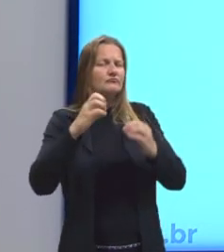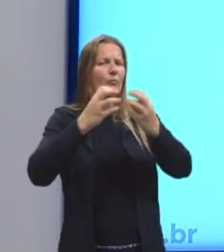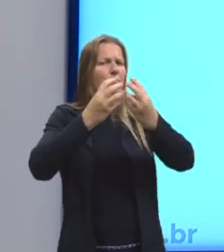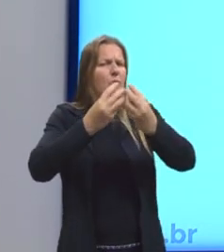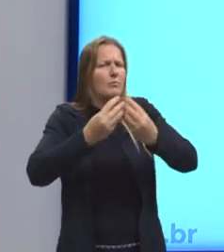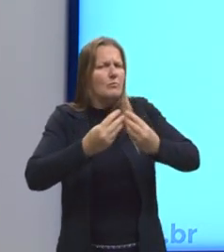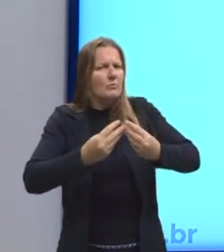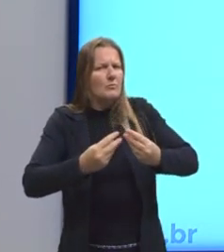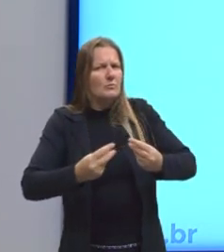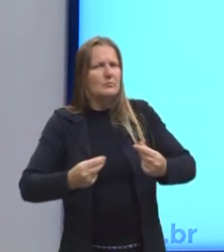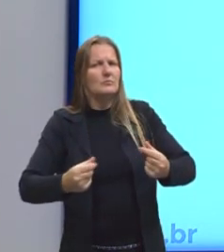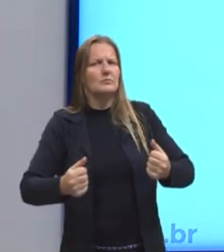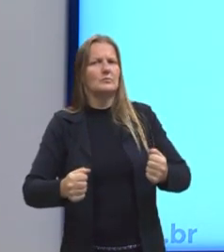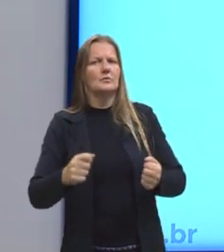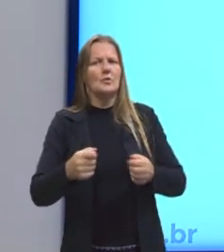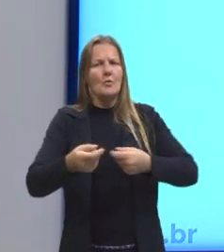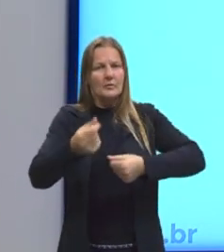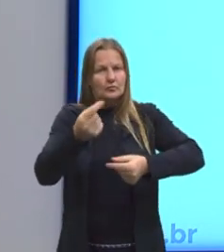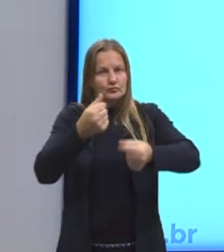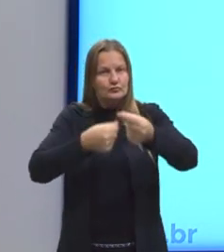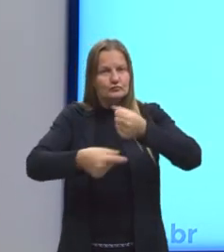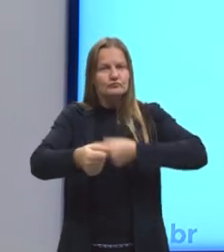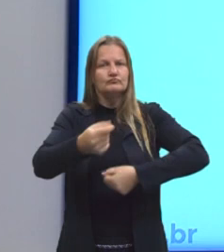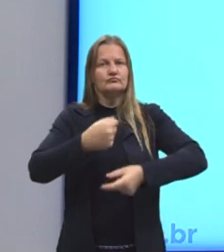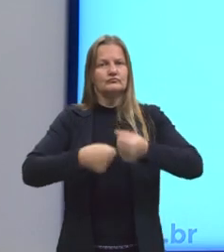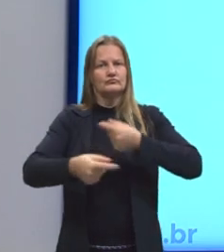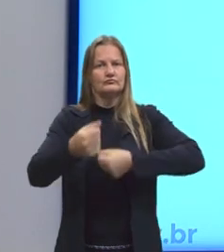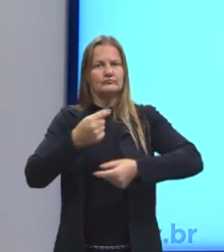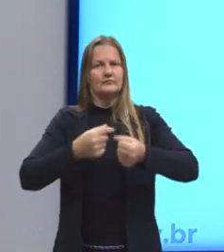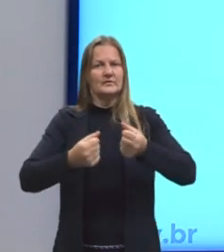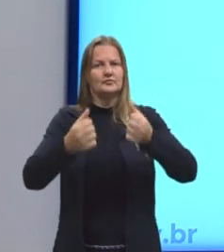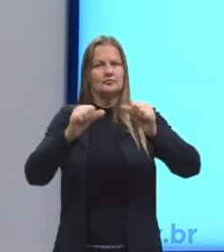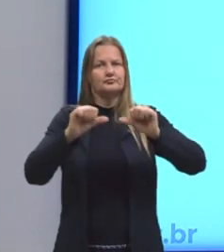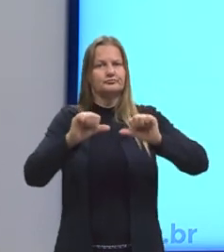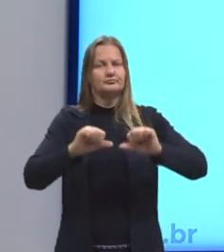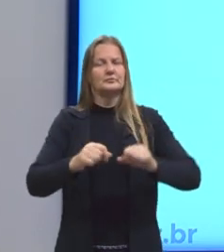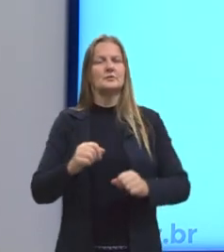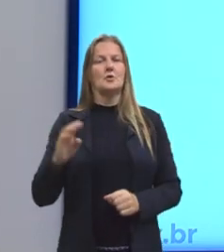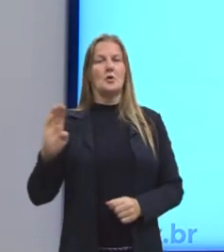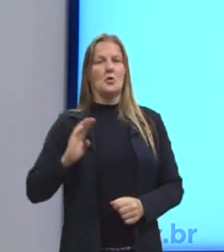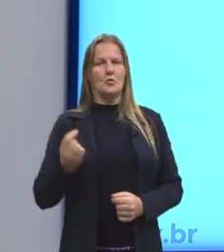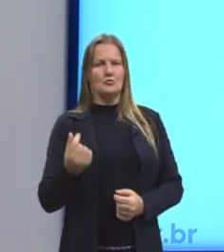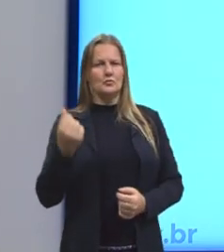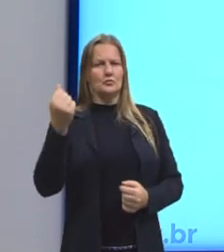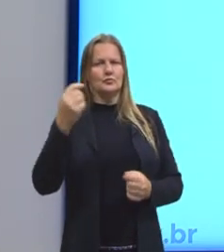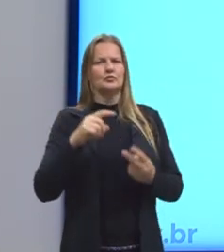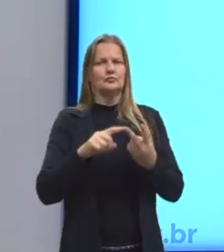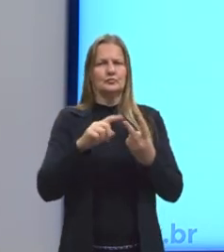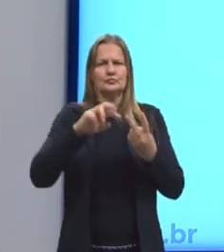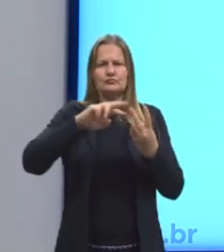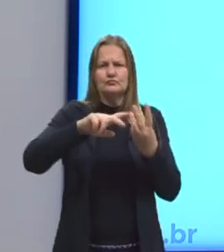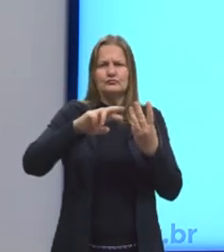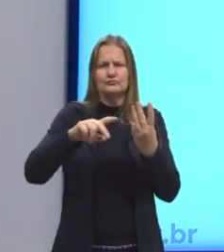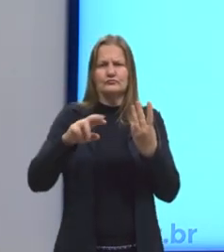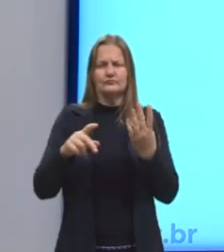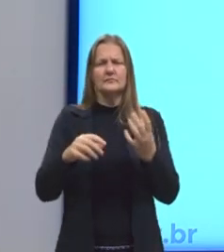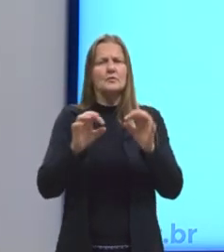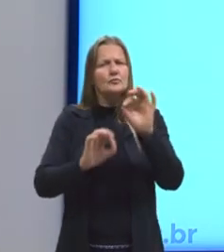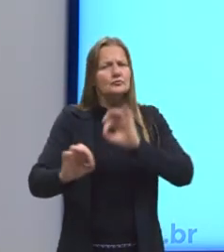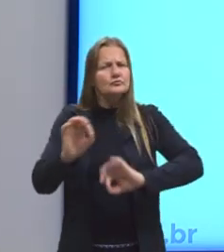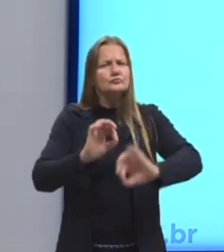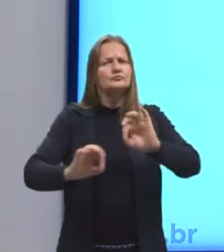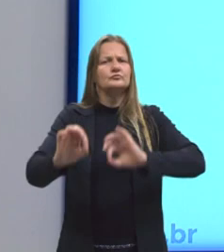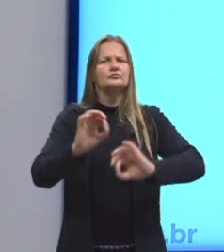a crise da idade média o comércio lembro que nós já falamos das aulas dos burgueses os Burgos começam a se organizar